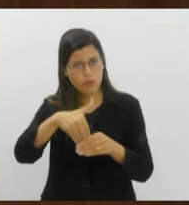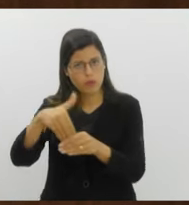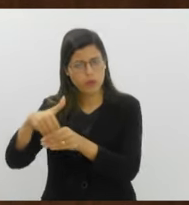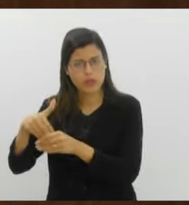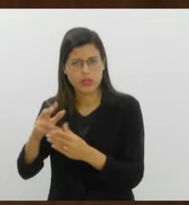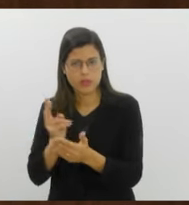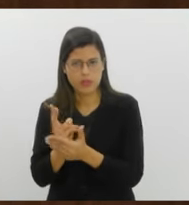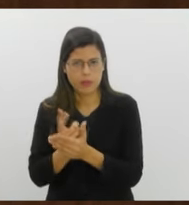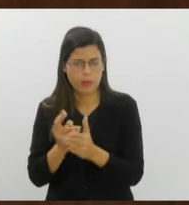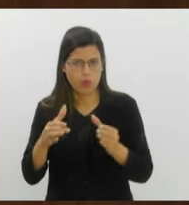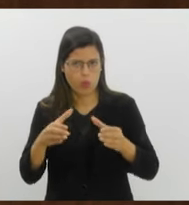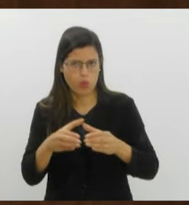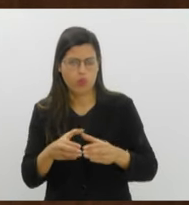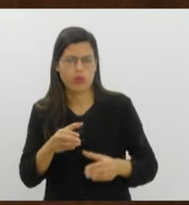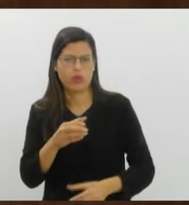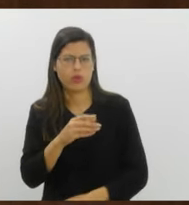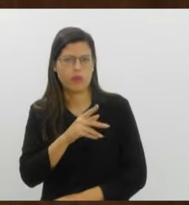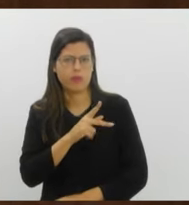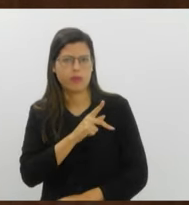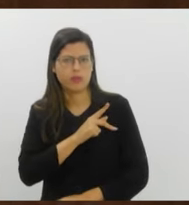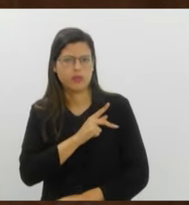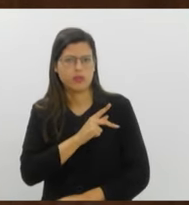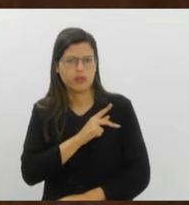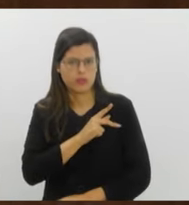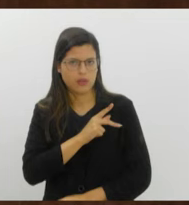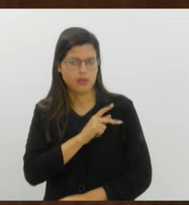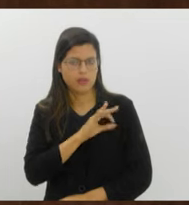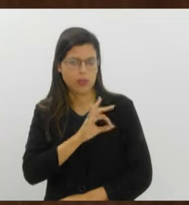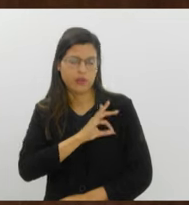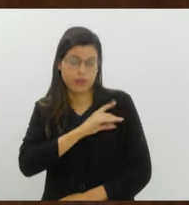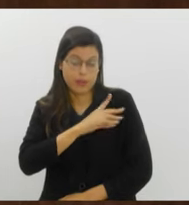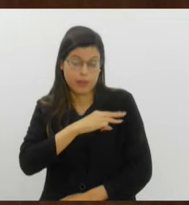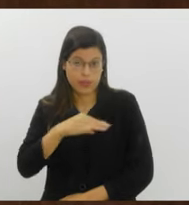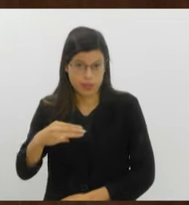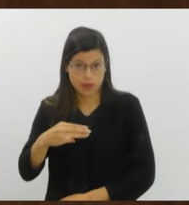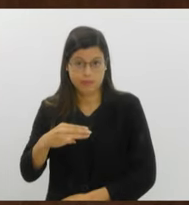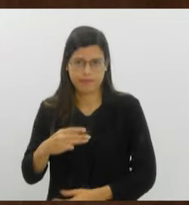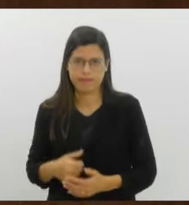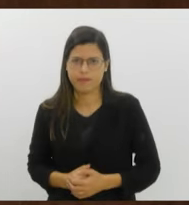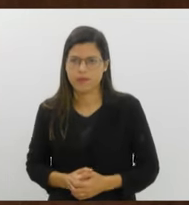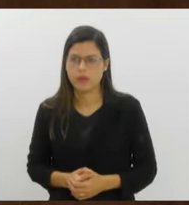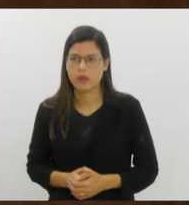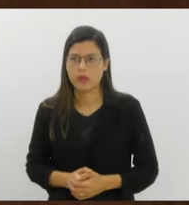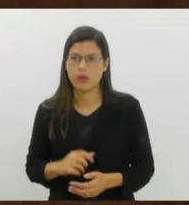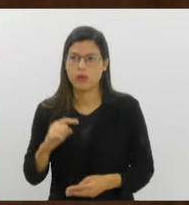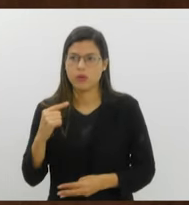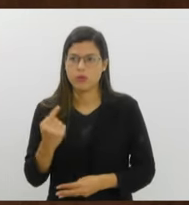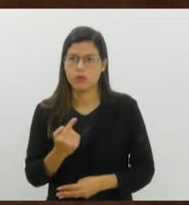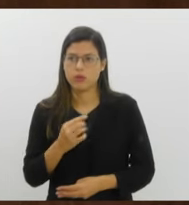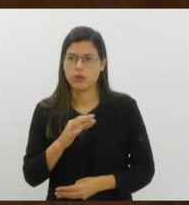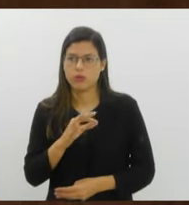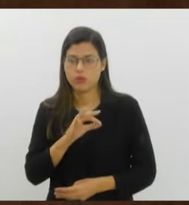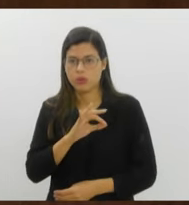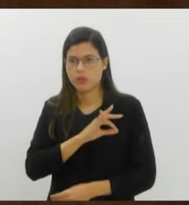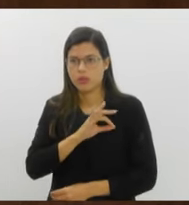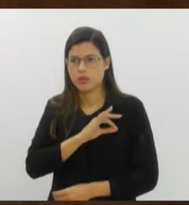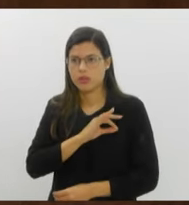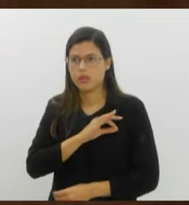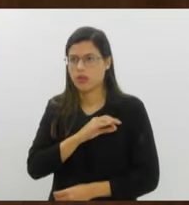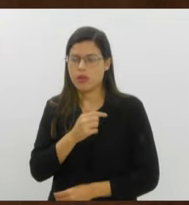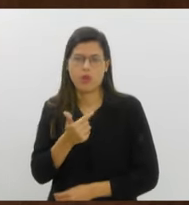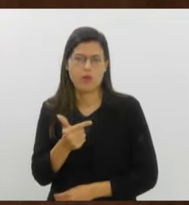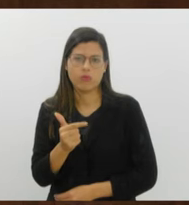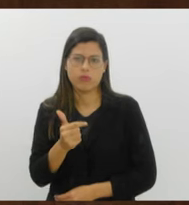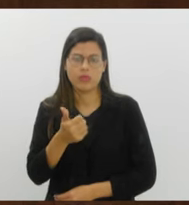com a Polícia Militar. E os nossos oficiais intermediários não têm 192,5